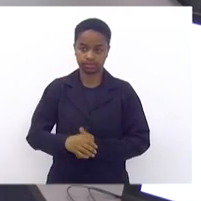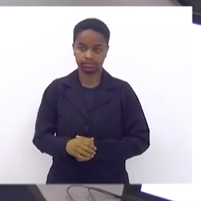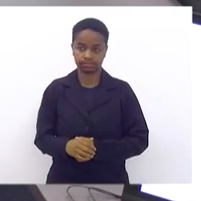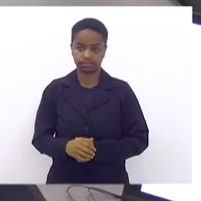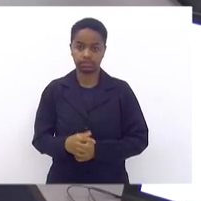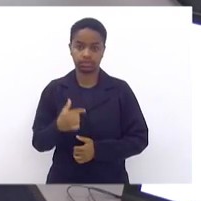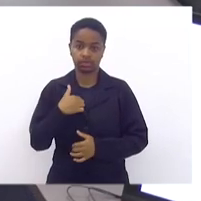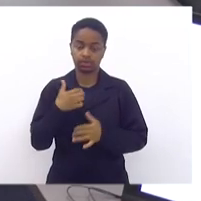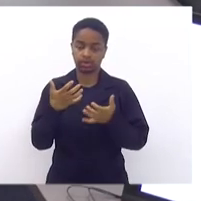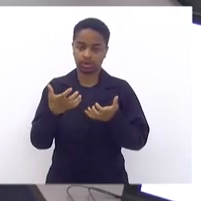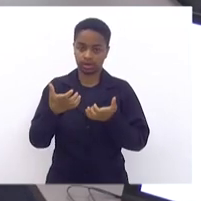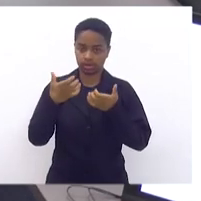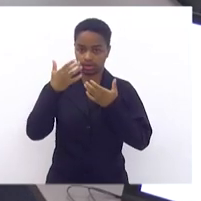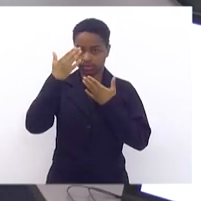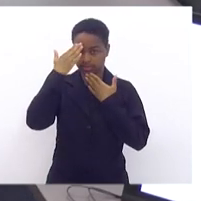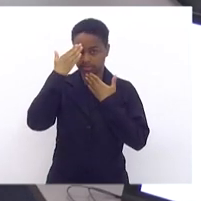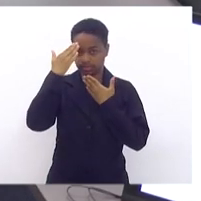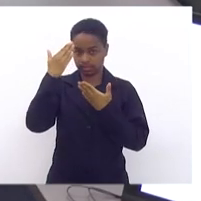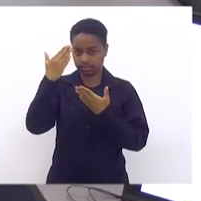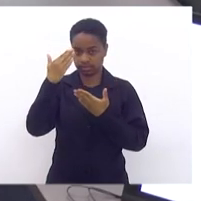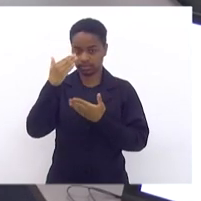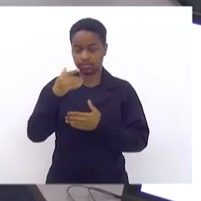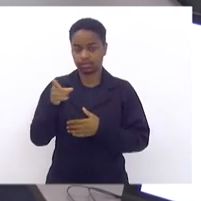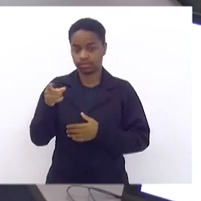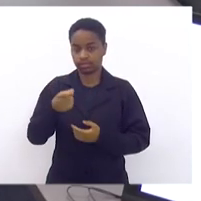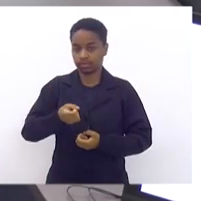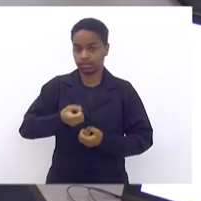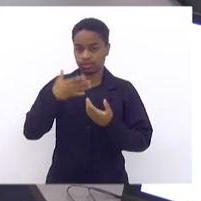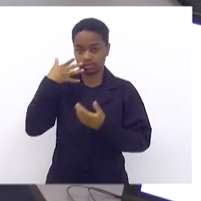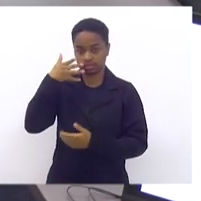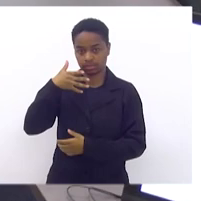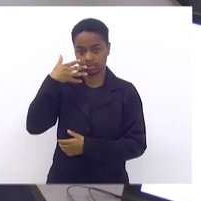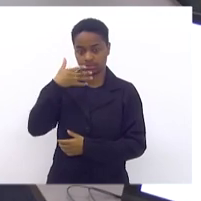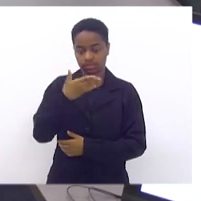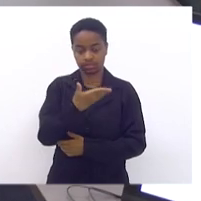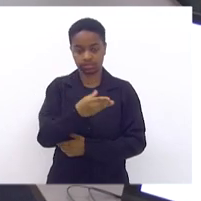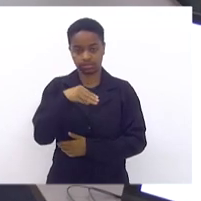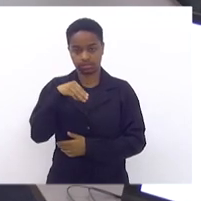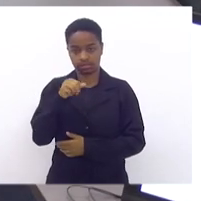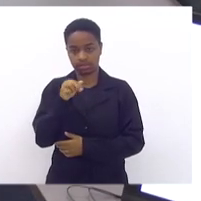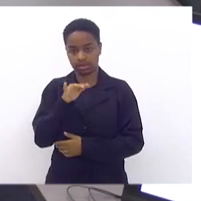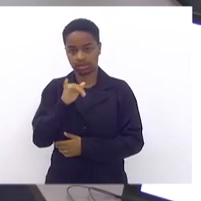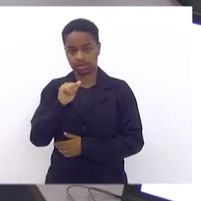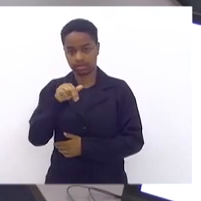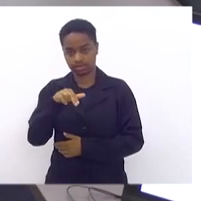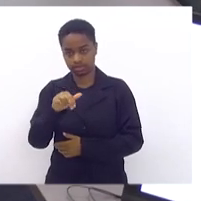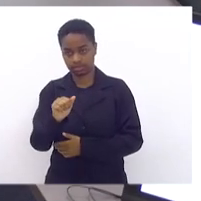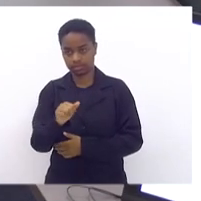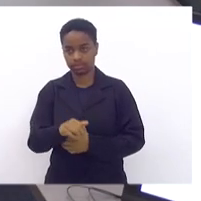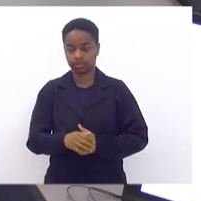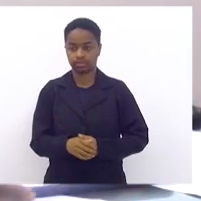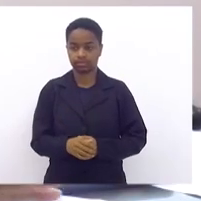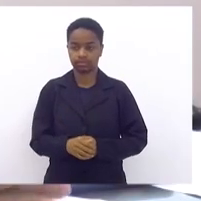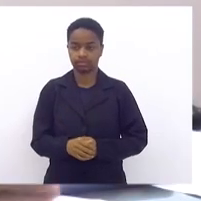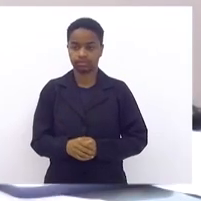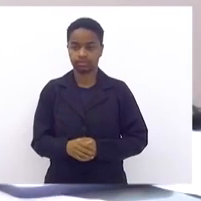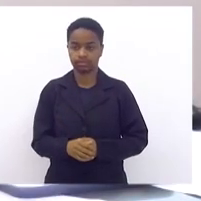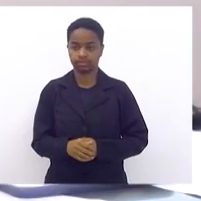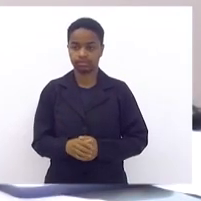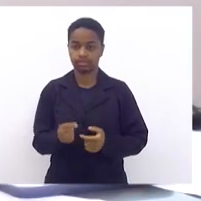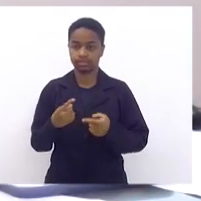Primeiro, agradecer a sua exposição, doutora Mariana Valente. Agora eu já estou